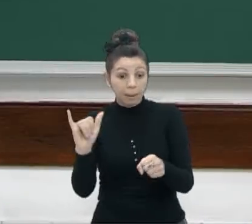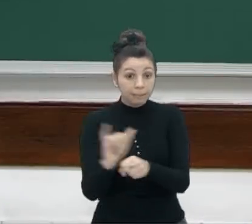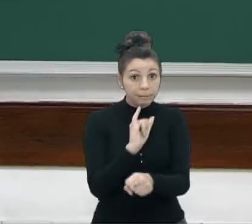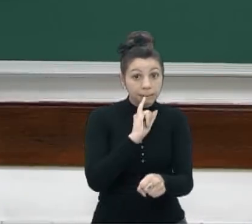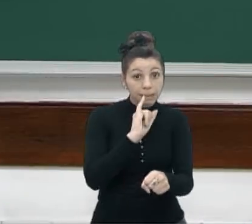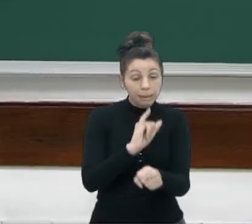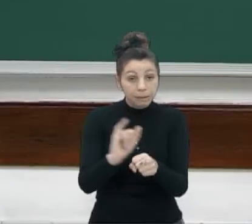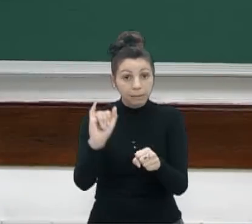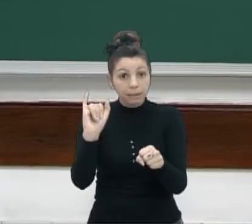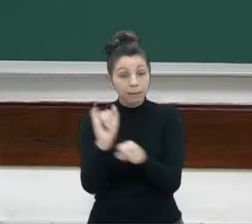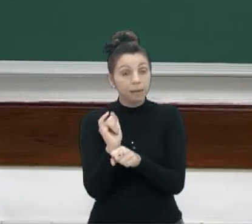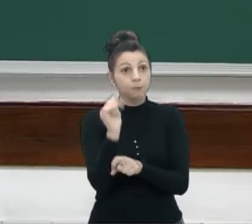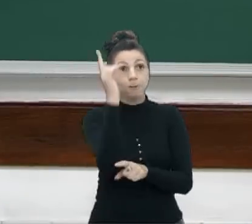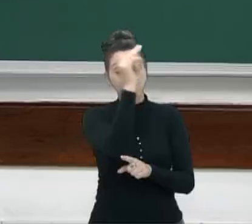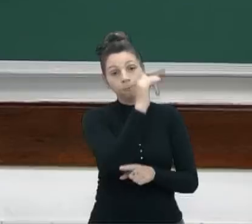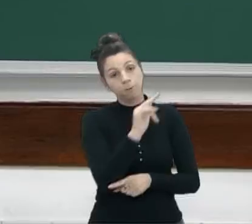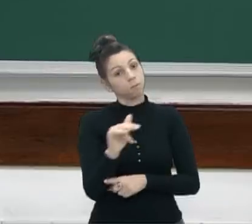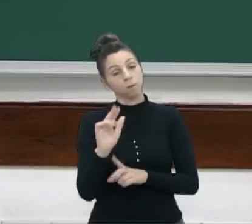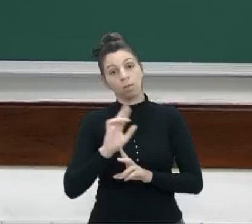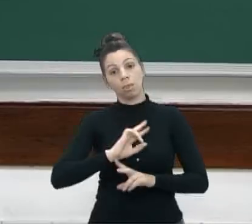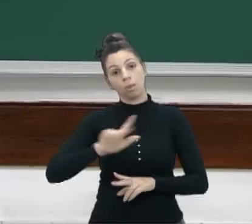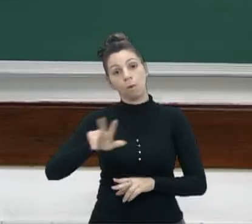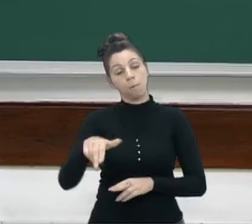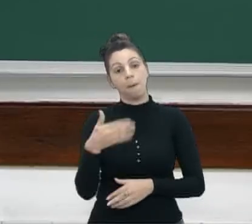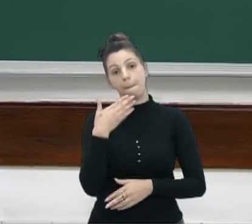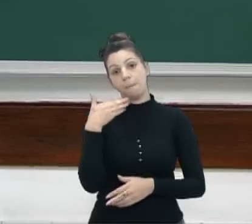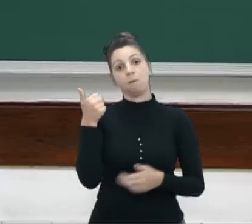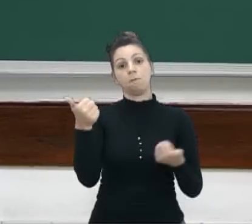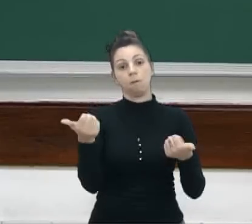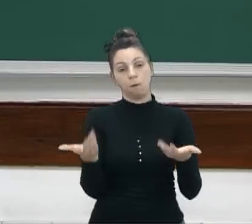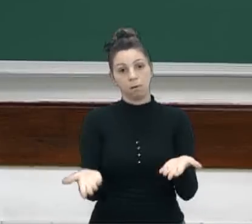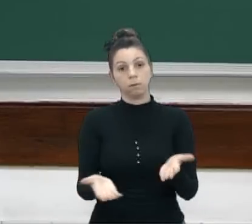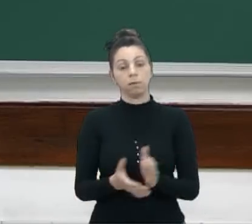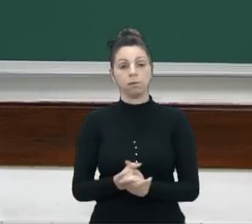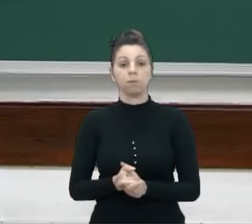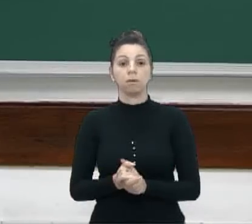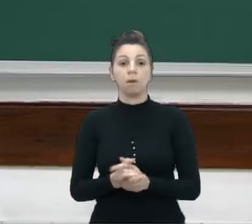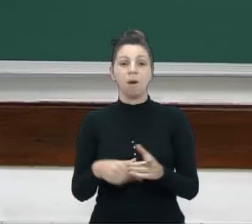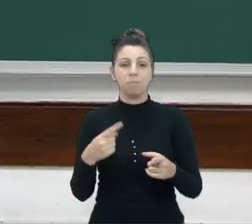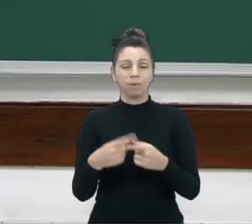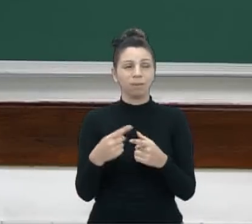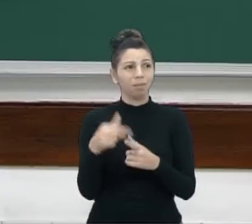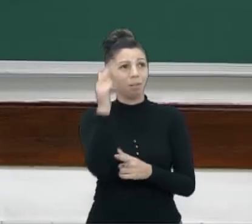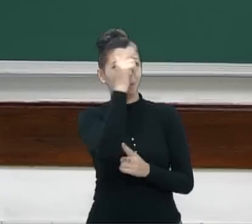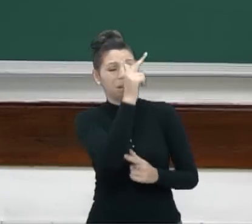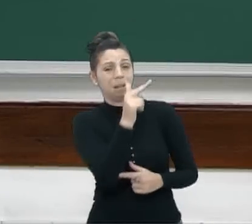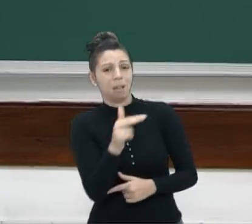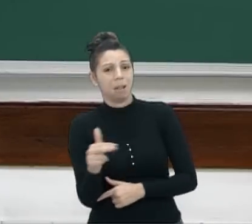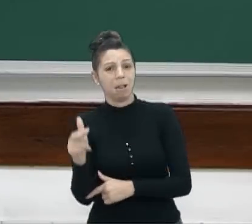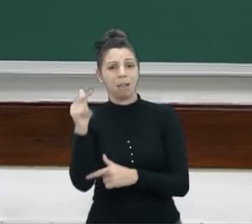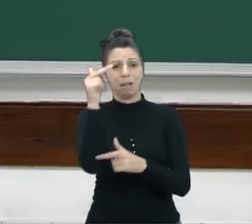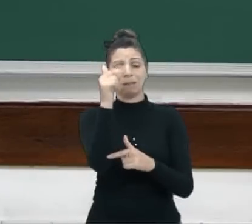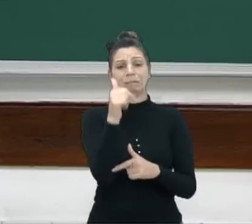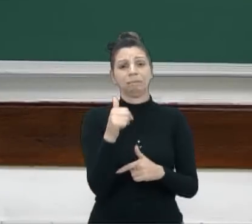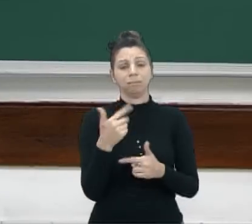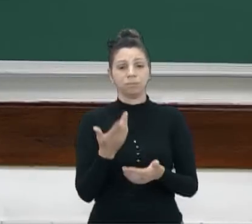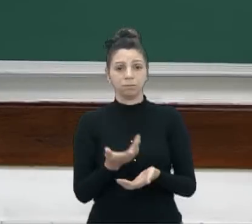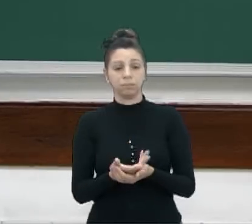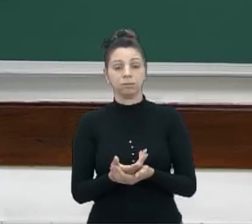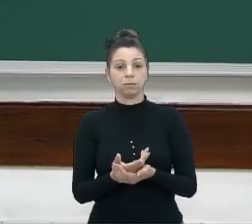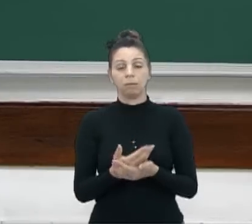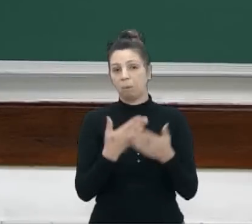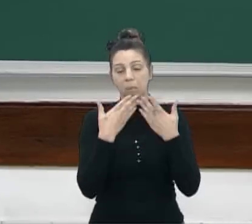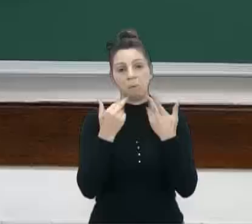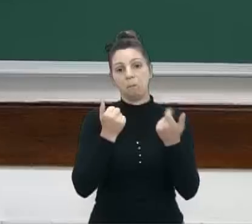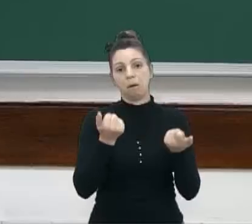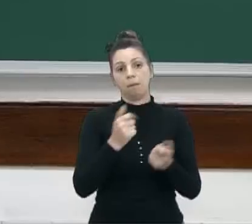desenho não é a melhor que tem. Além de dar muito trabalho de eu fazer, não é a melhor. Então, o que